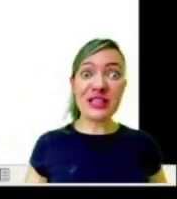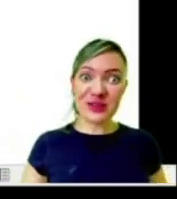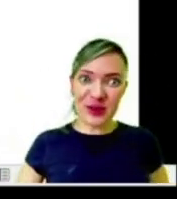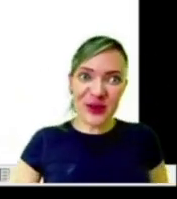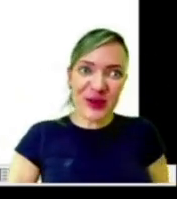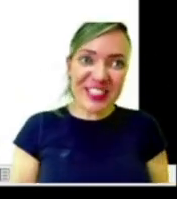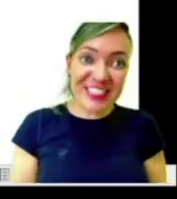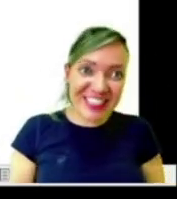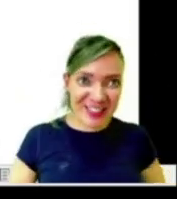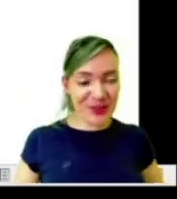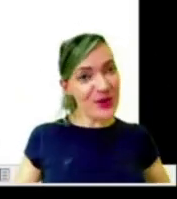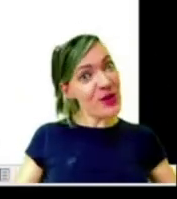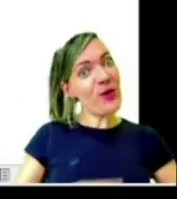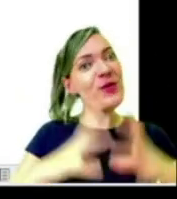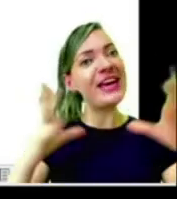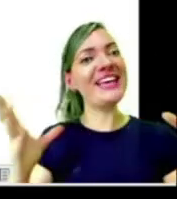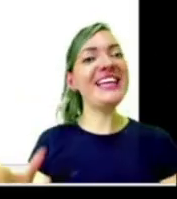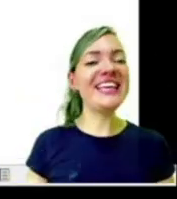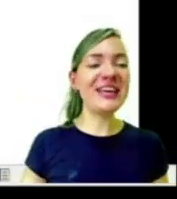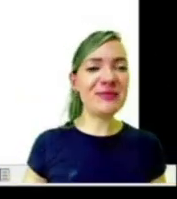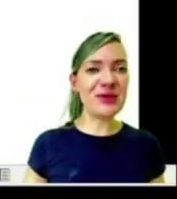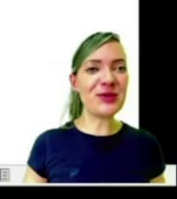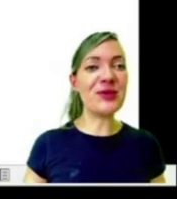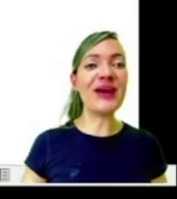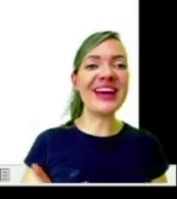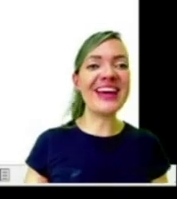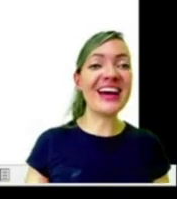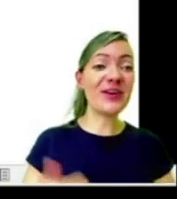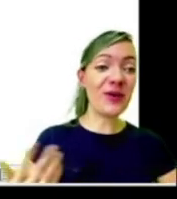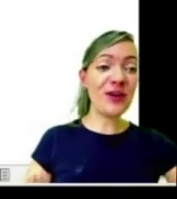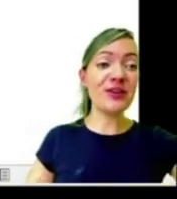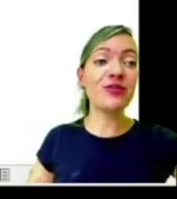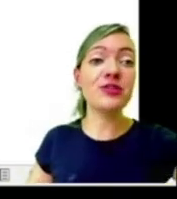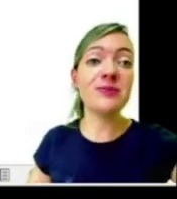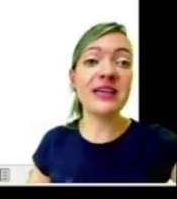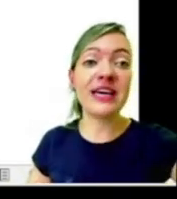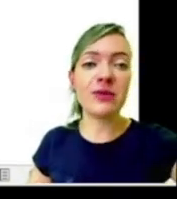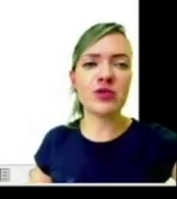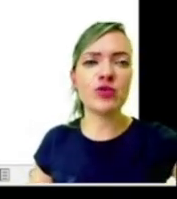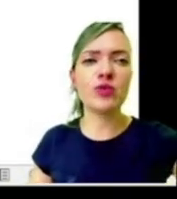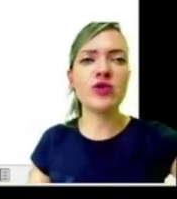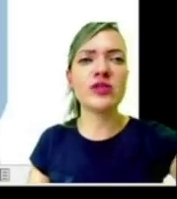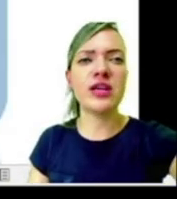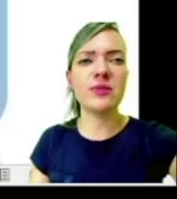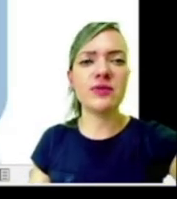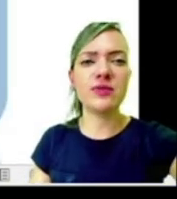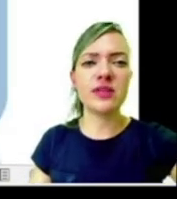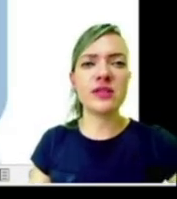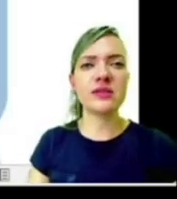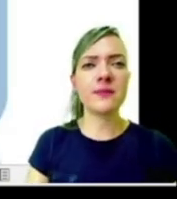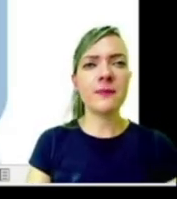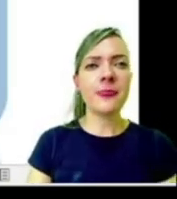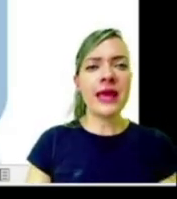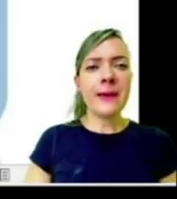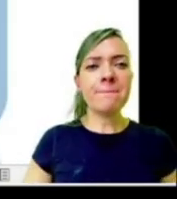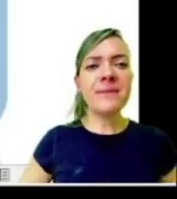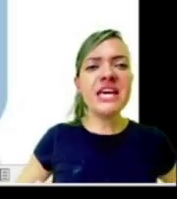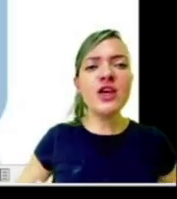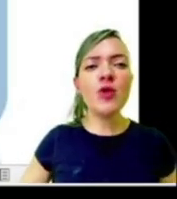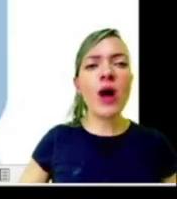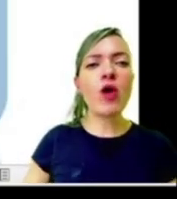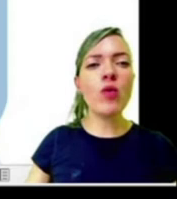suas populações, gerando um equilíbrio. É, agora eu vou explicar um assunto muito sério para vocês.